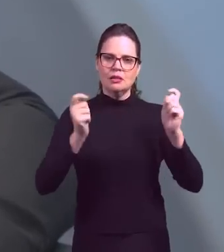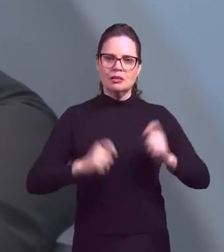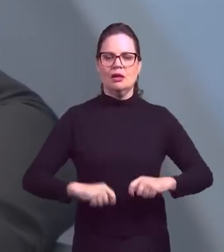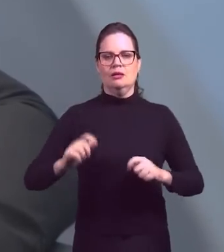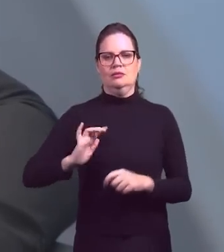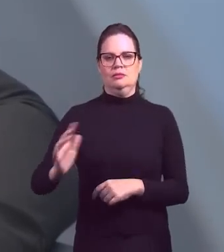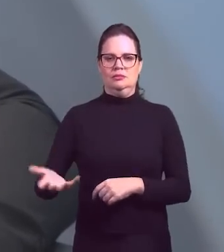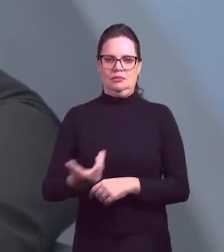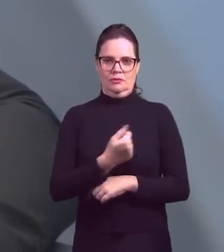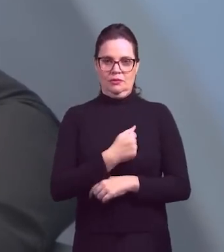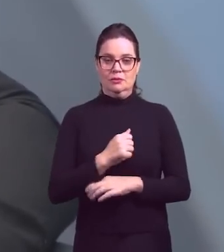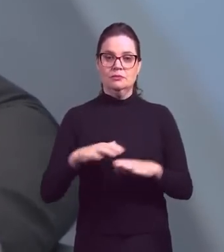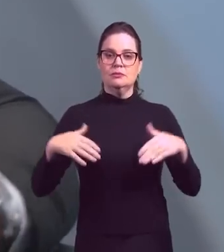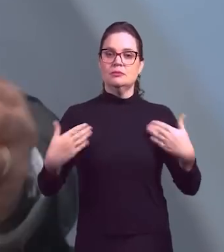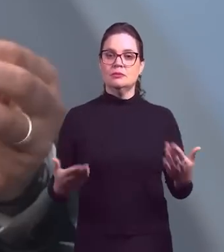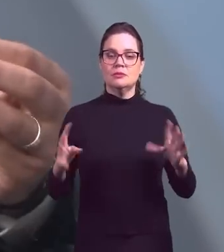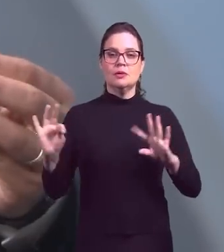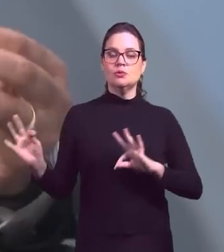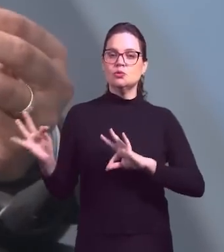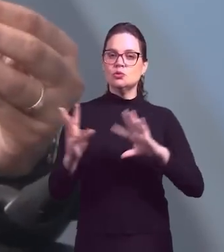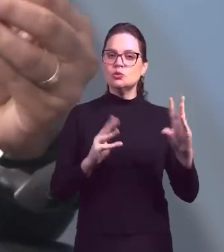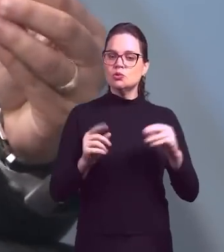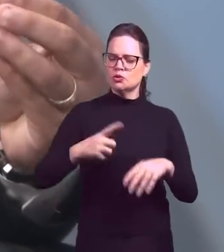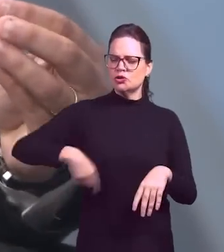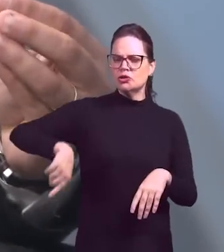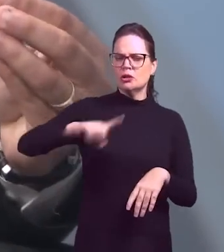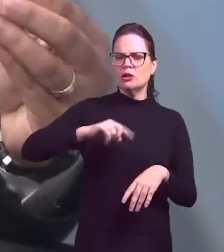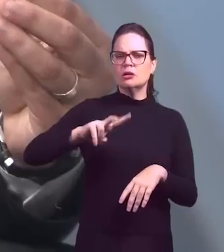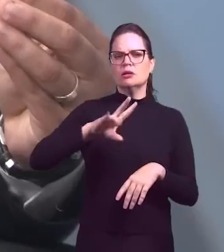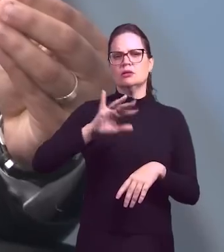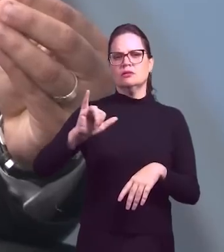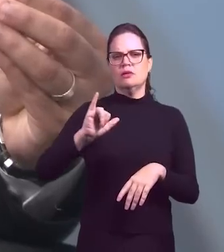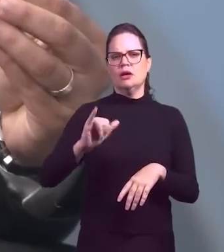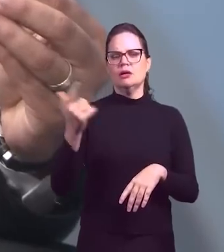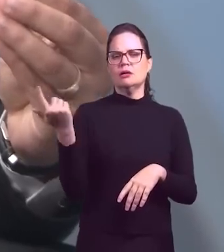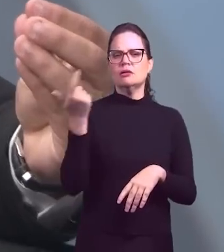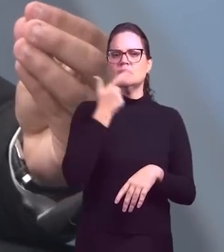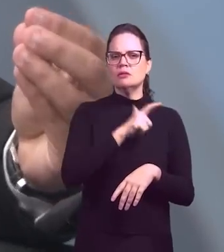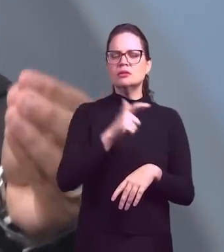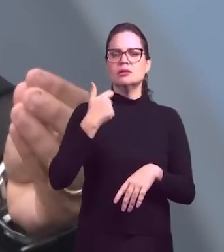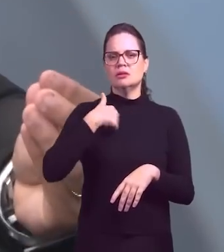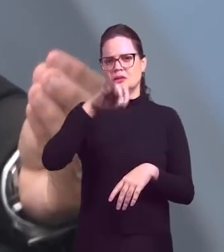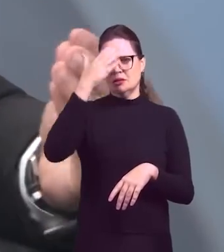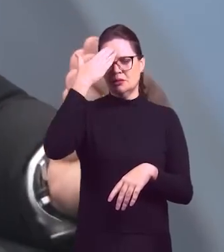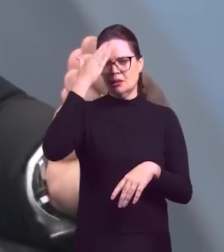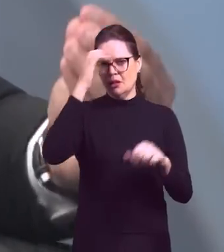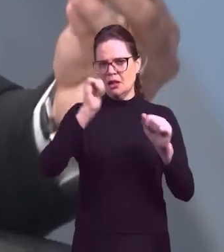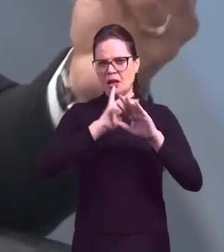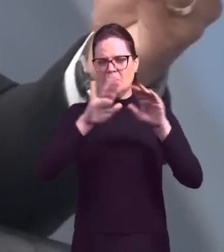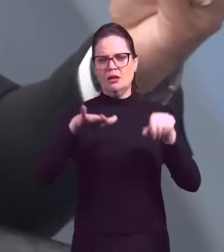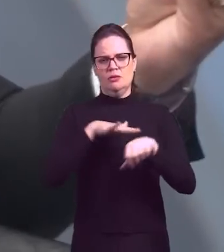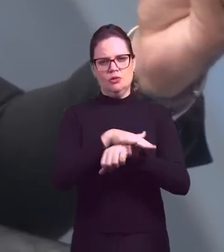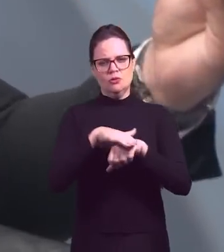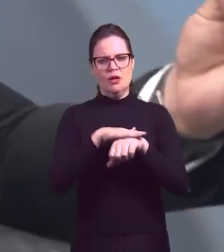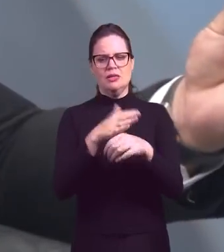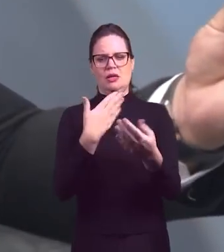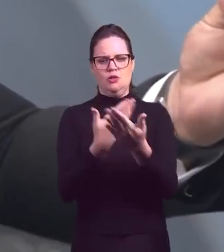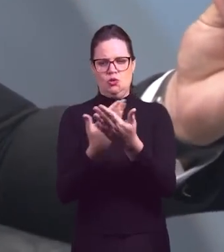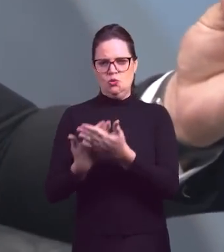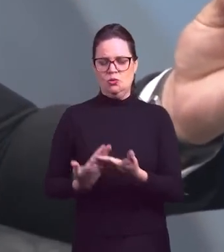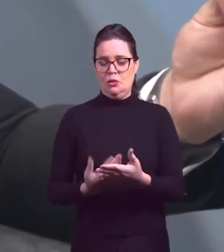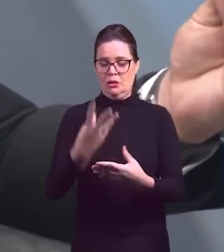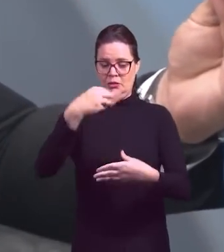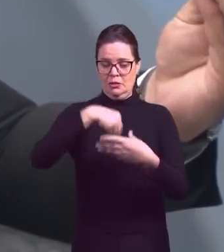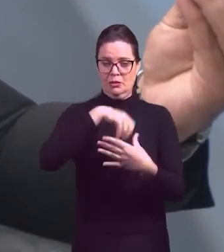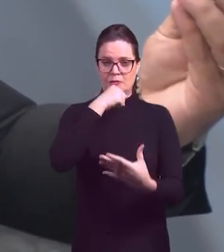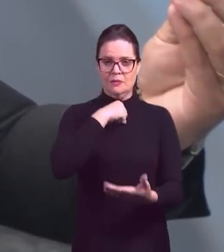salvação. Então, tudo que você e eu vamos ver, tudo que nós, pastor, vamos ver no Velho